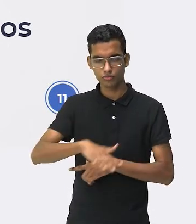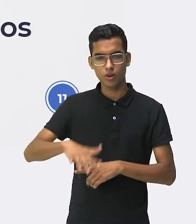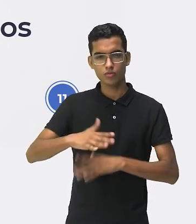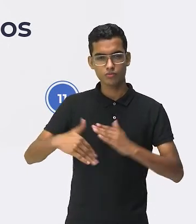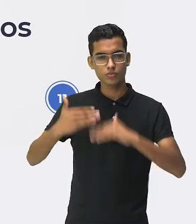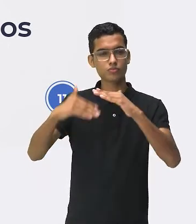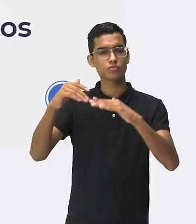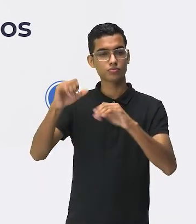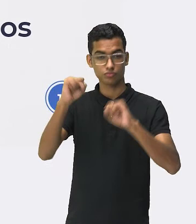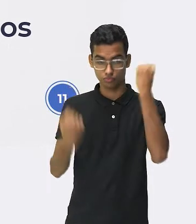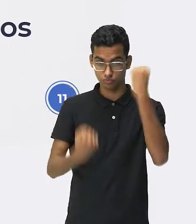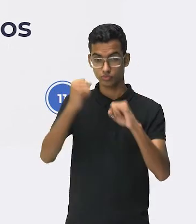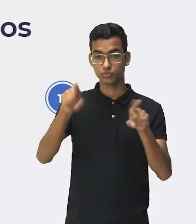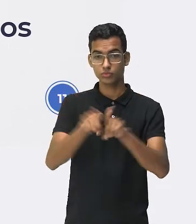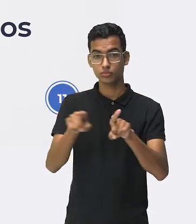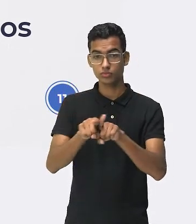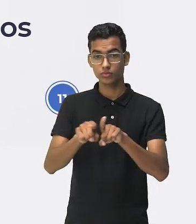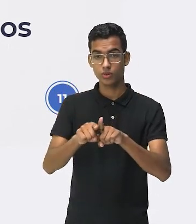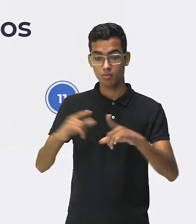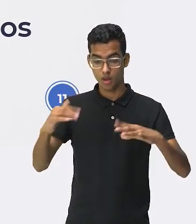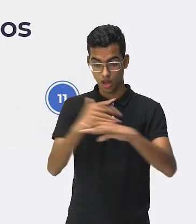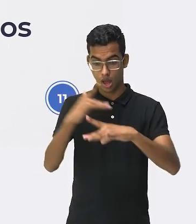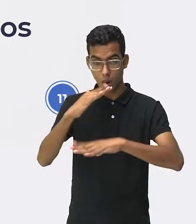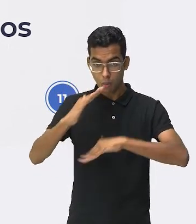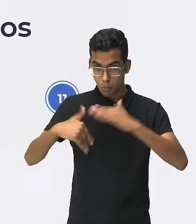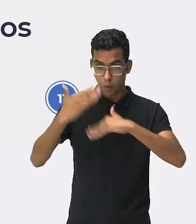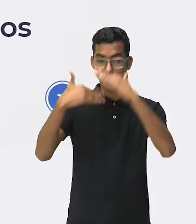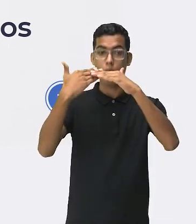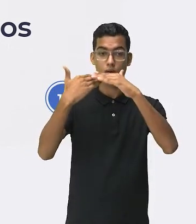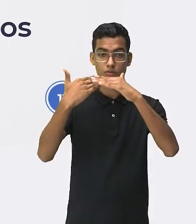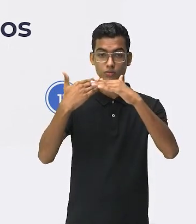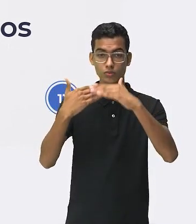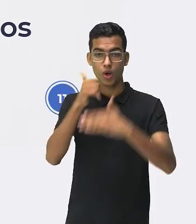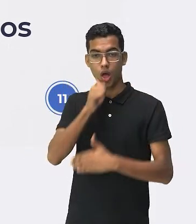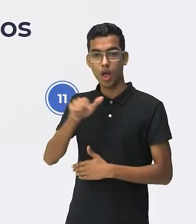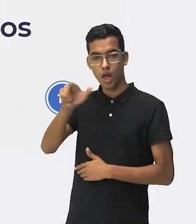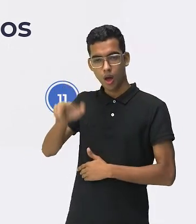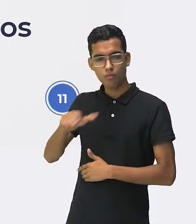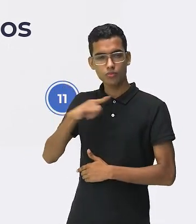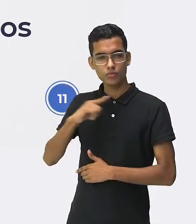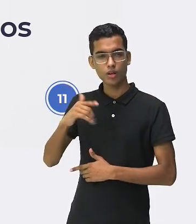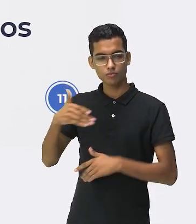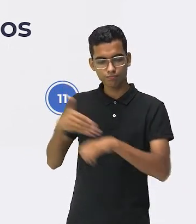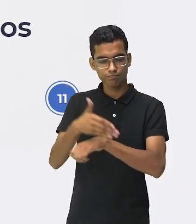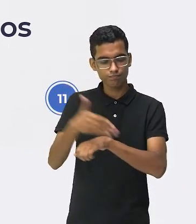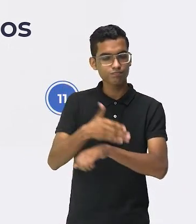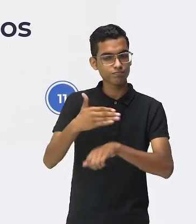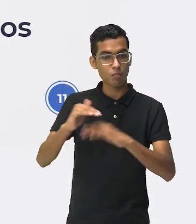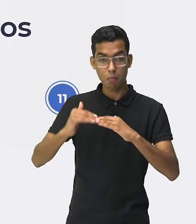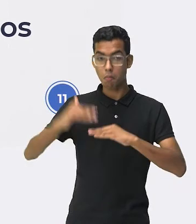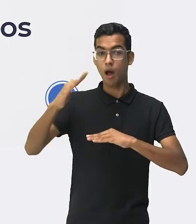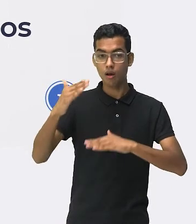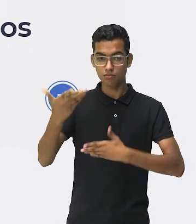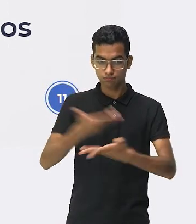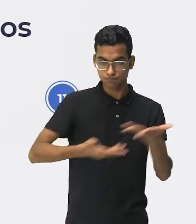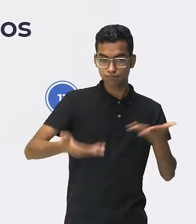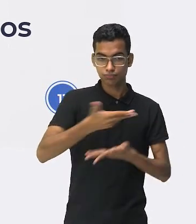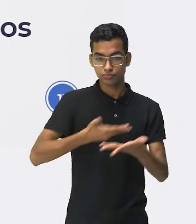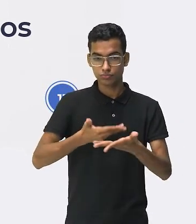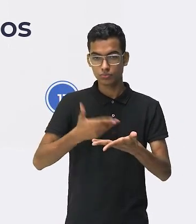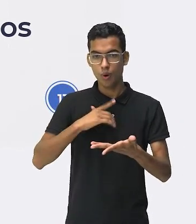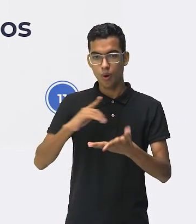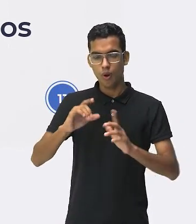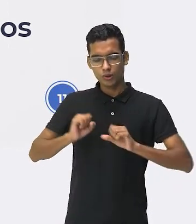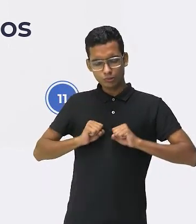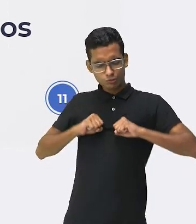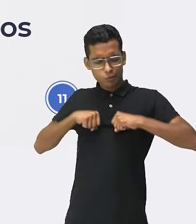numa participação mais ativa da mulher na esfera pública, o esforço para vencer barreiras